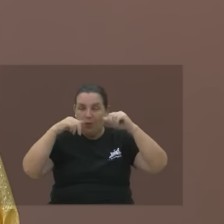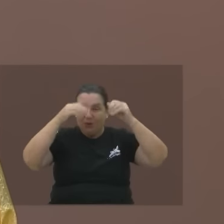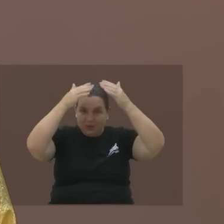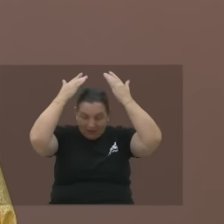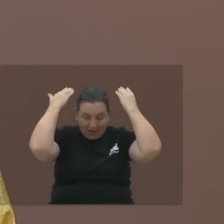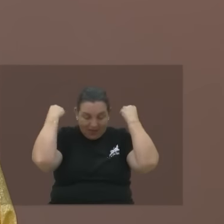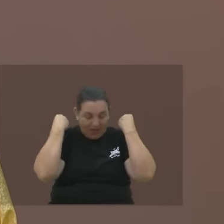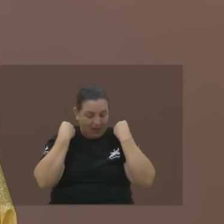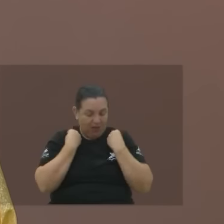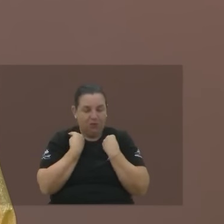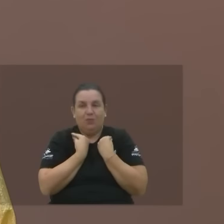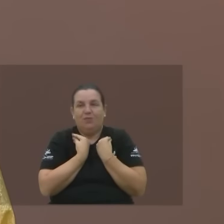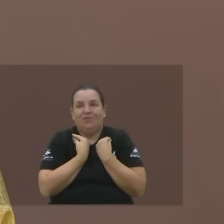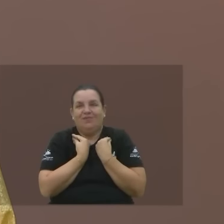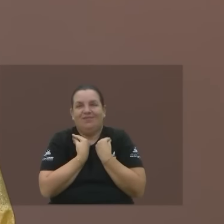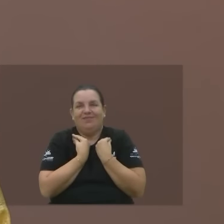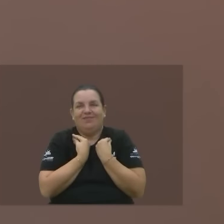no ombro,